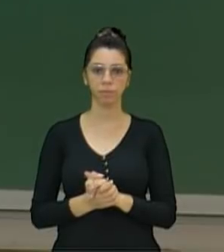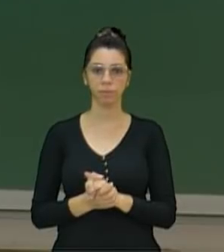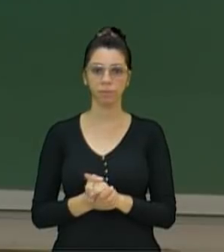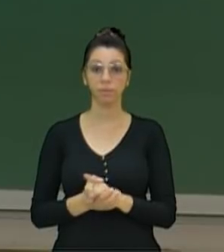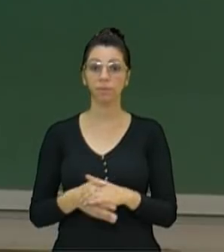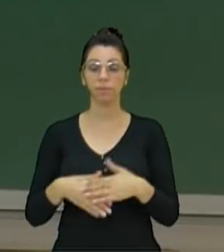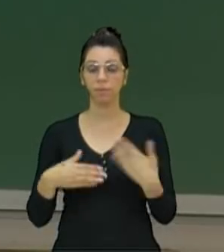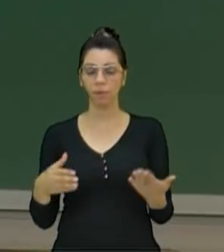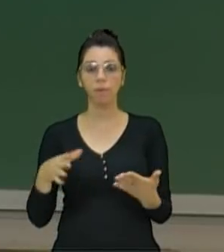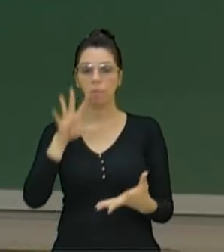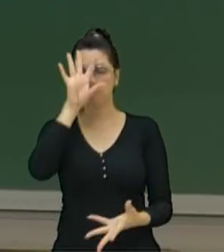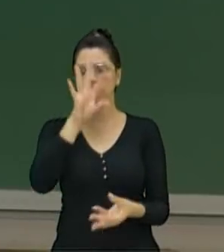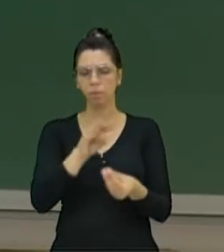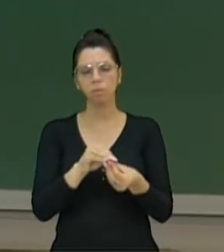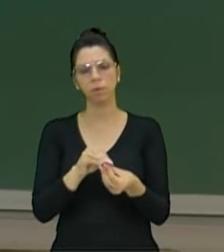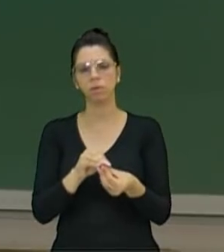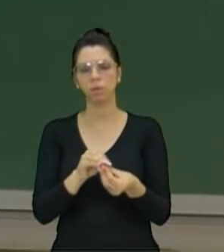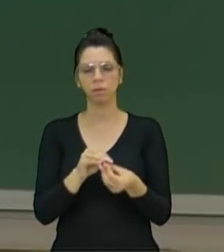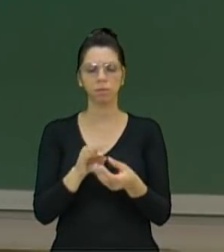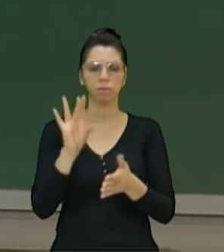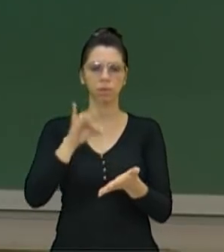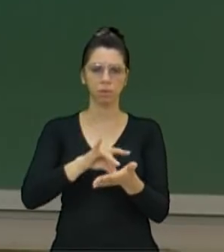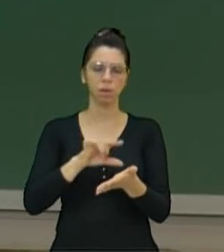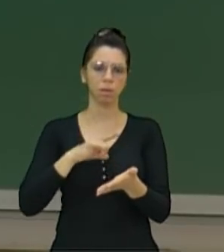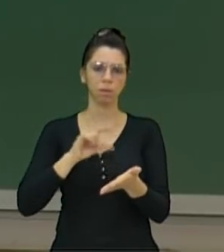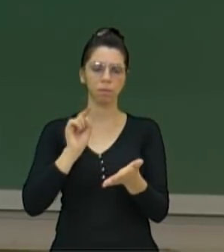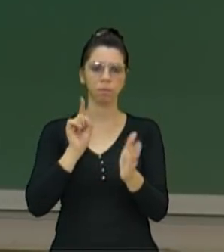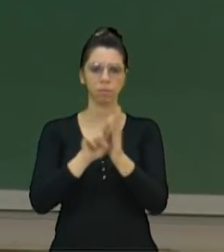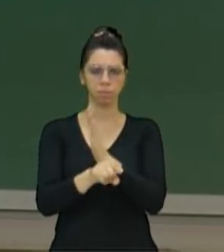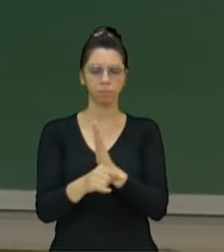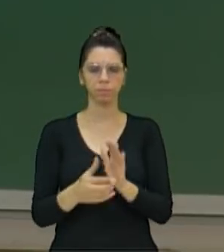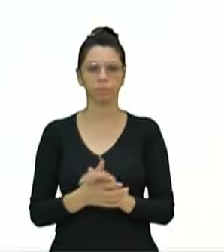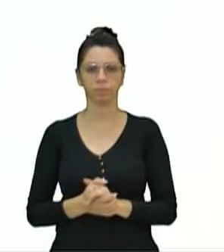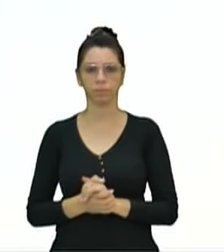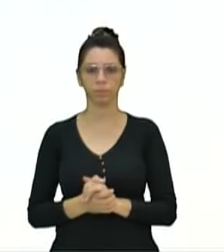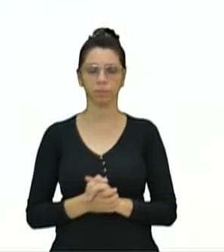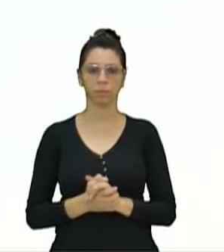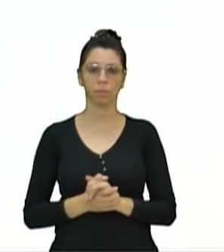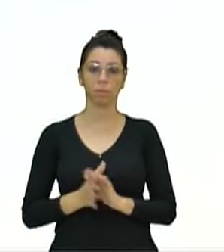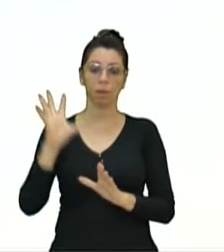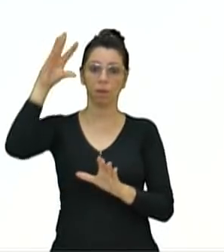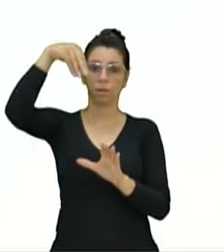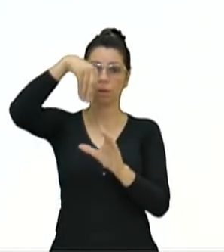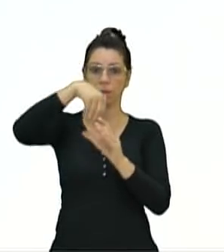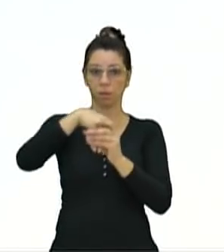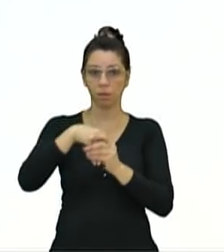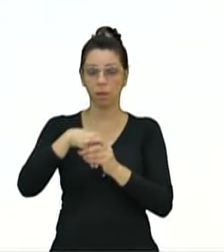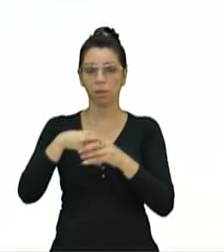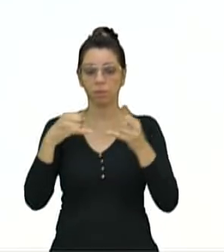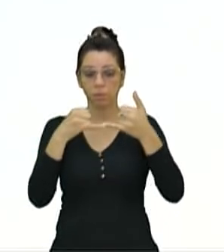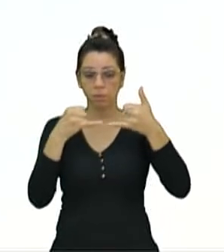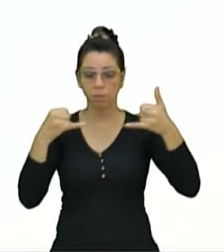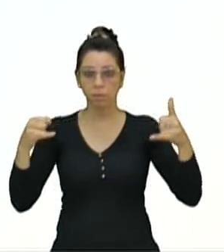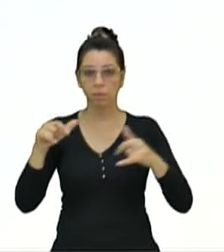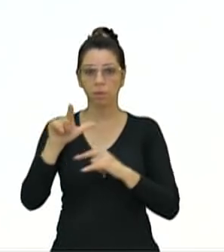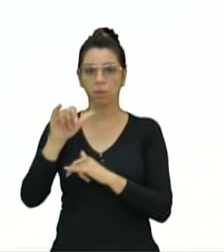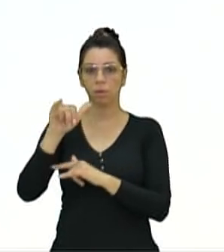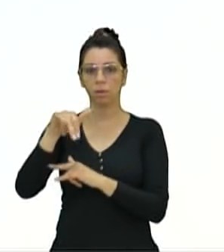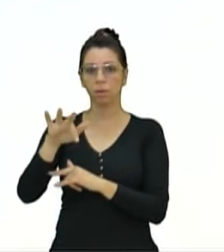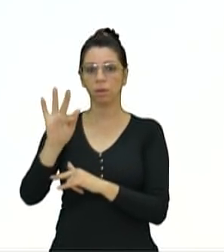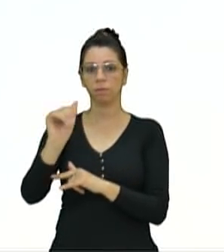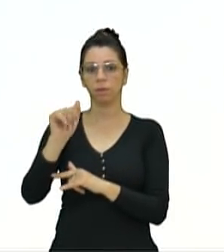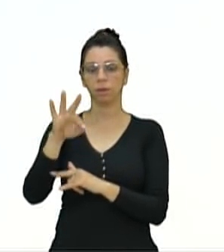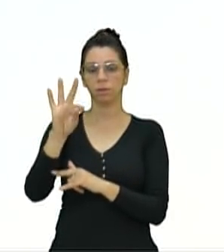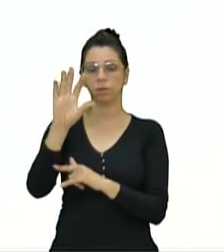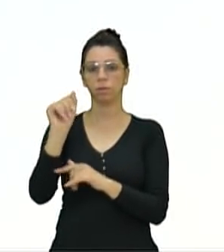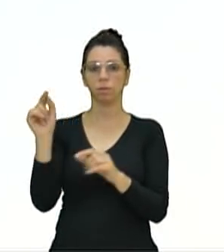Vamos ver se você está entendendo mesmo. Temos um quiz aqui que diz o seguinte: no interior dos vasos linfáticos circula a